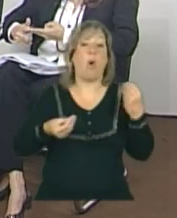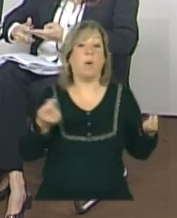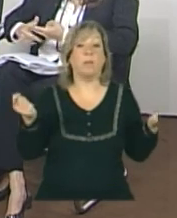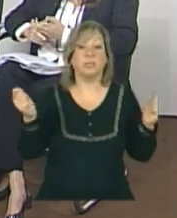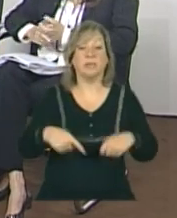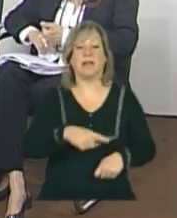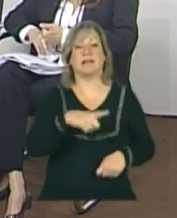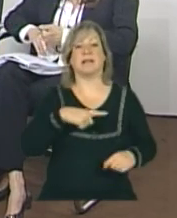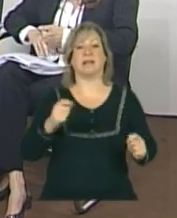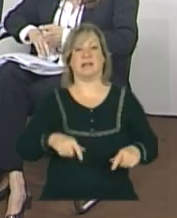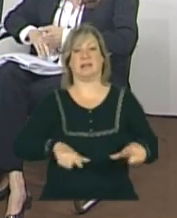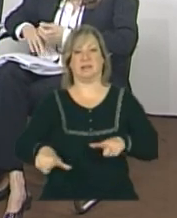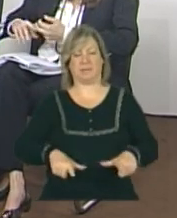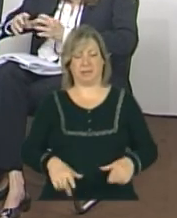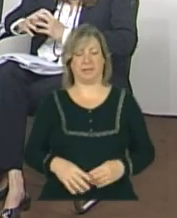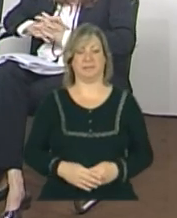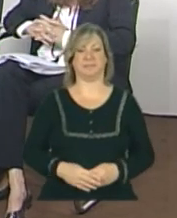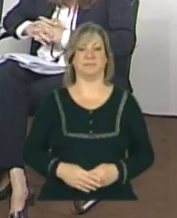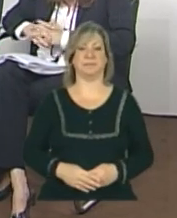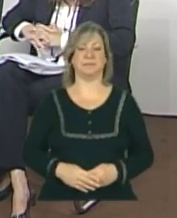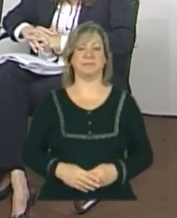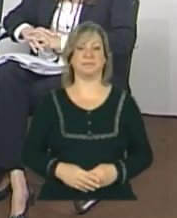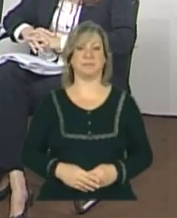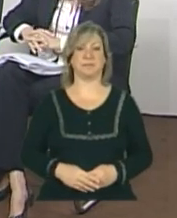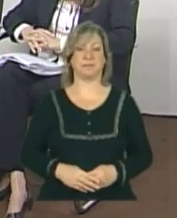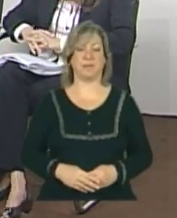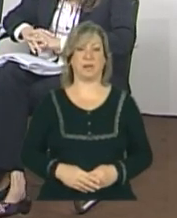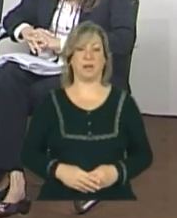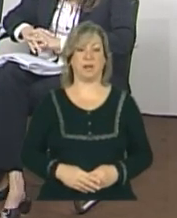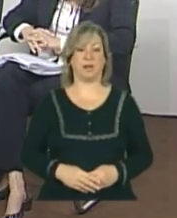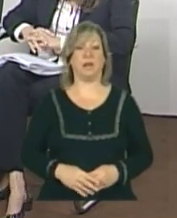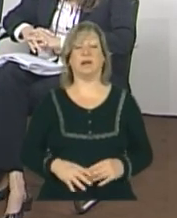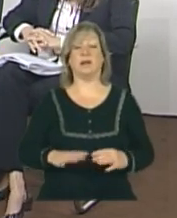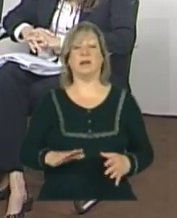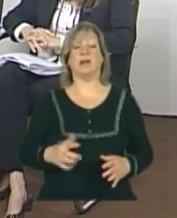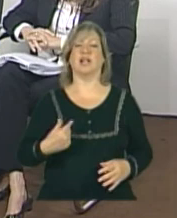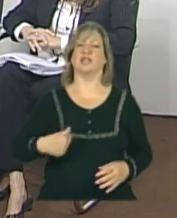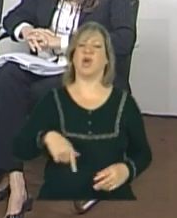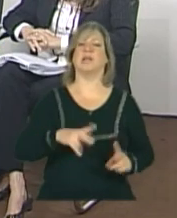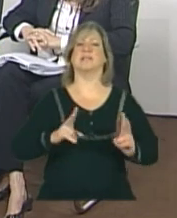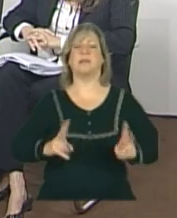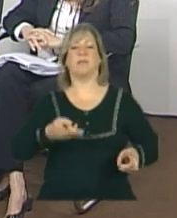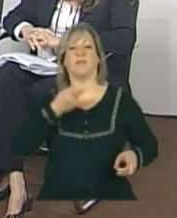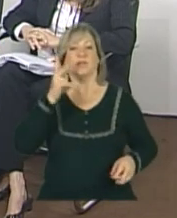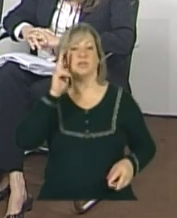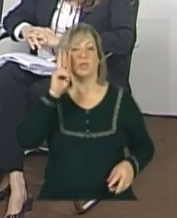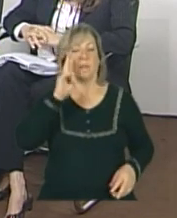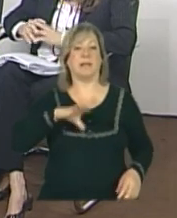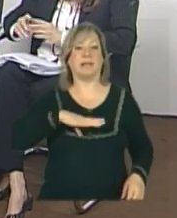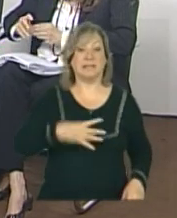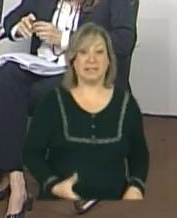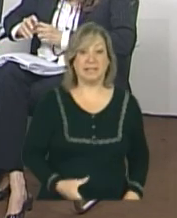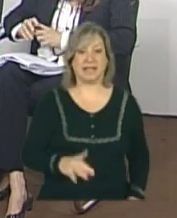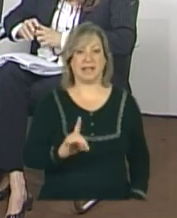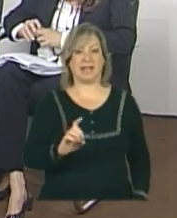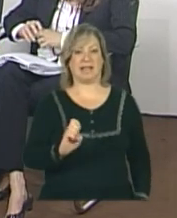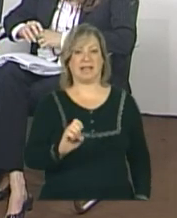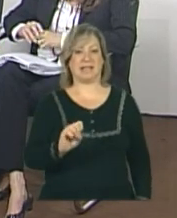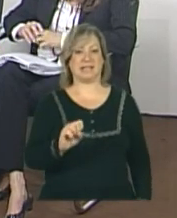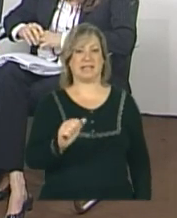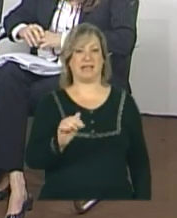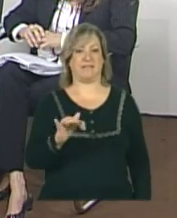que ela tem. Bom, a questão, a gente está sempre falando de desafios, você já começou falando assim, são muitos os